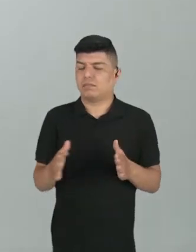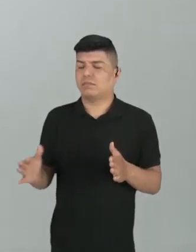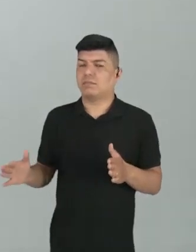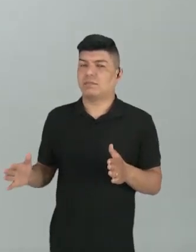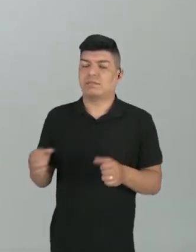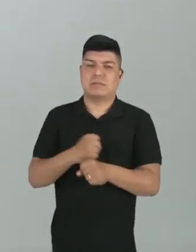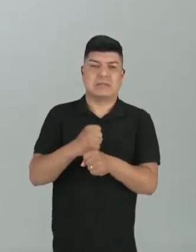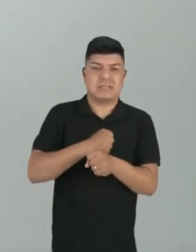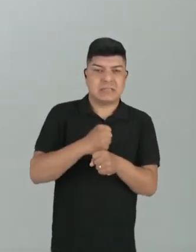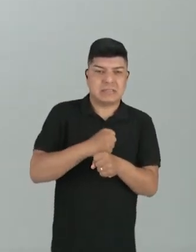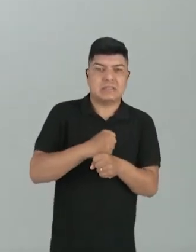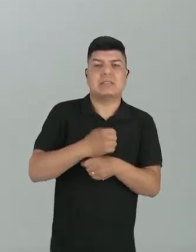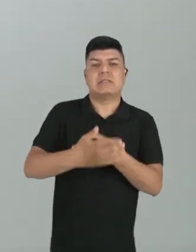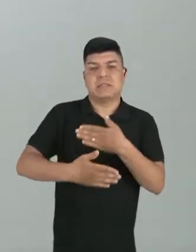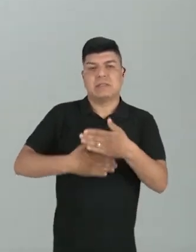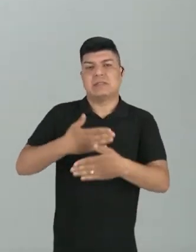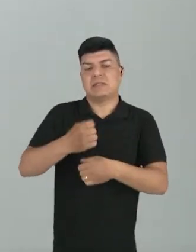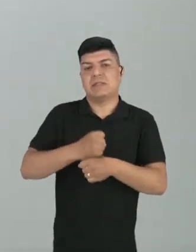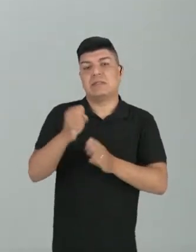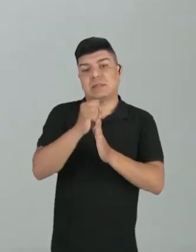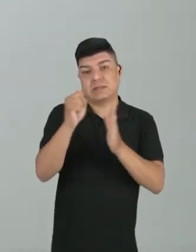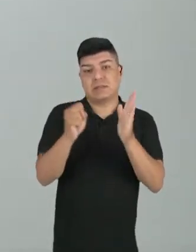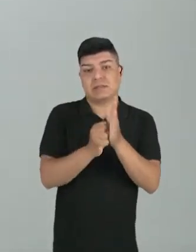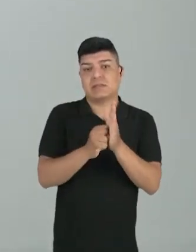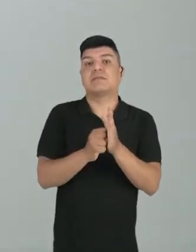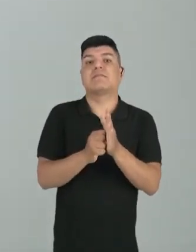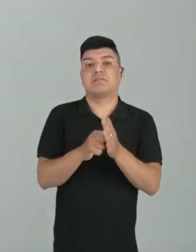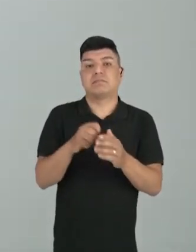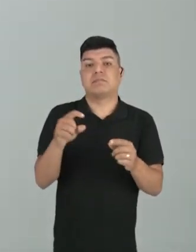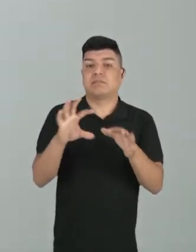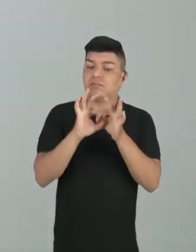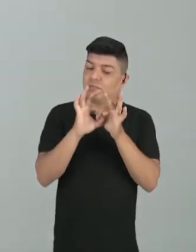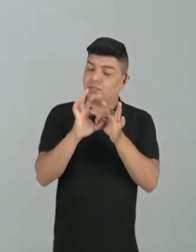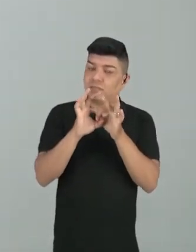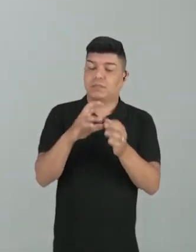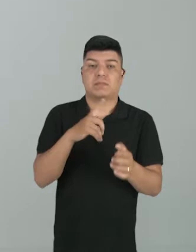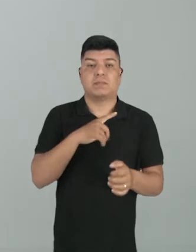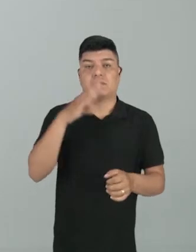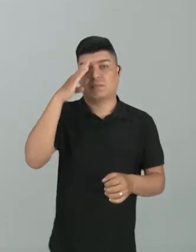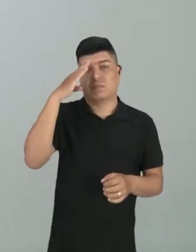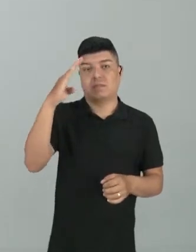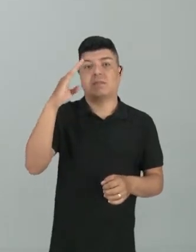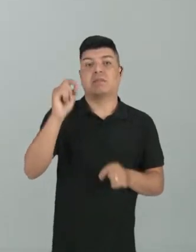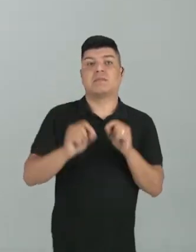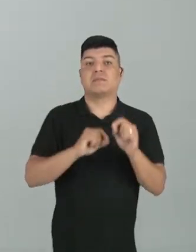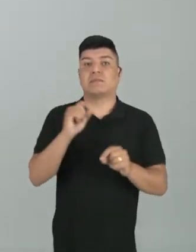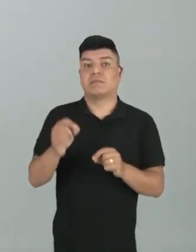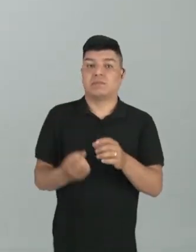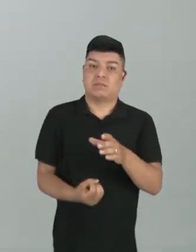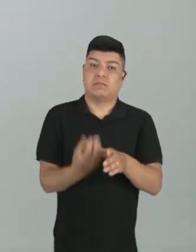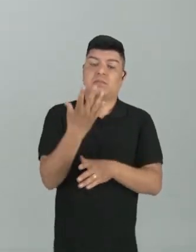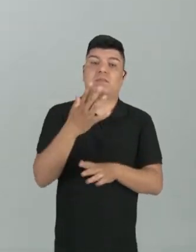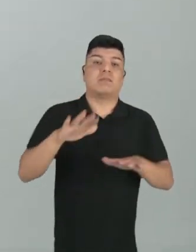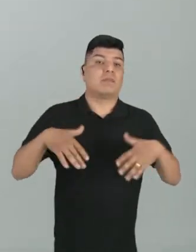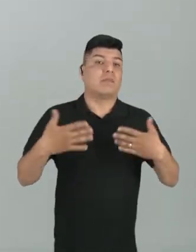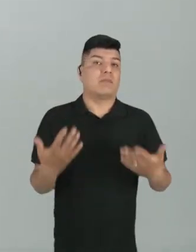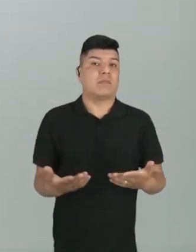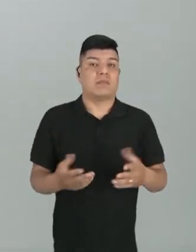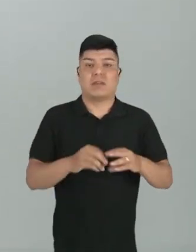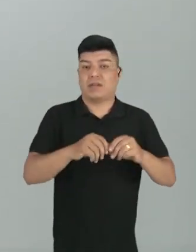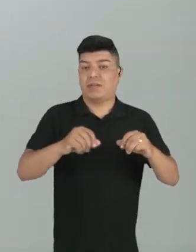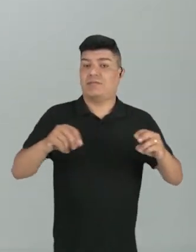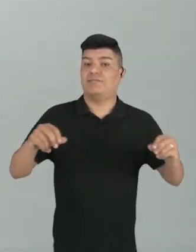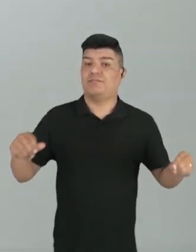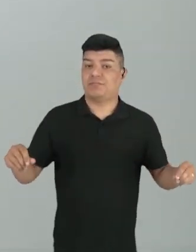durante décadas e até mesmo séculos, ela esteve vinculada ao principal meio produtivo que foi a